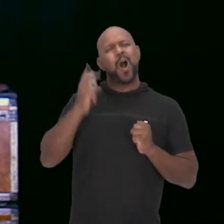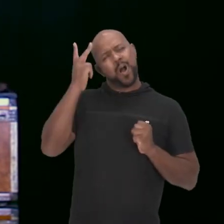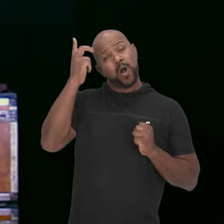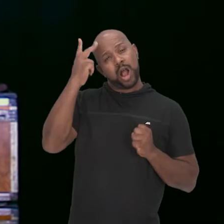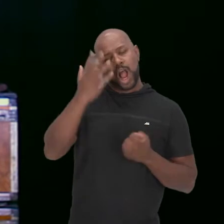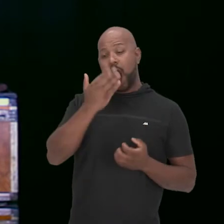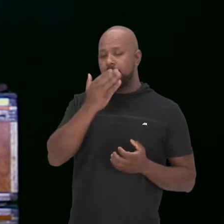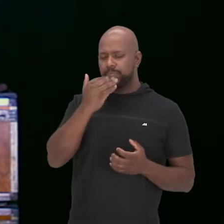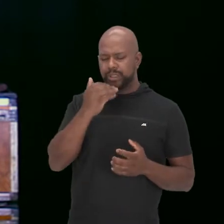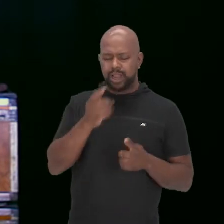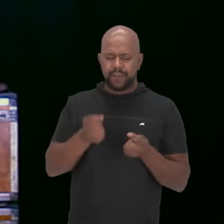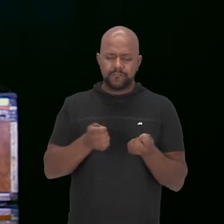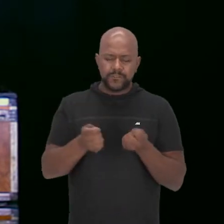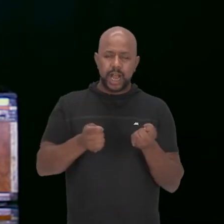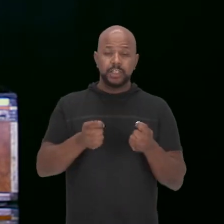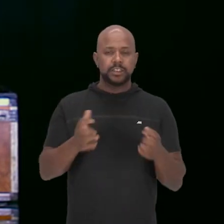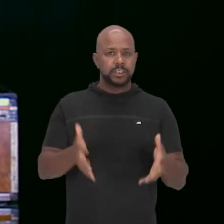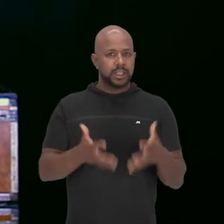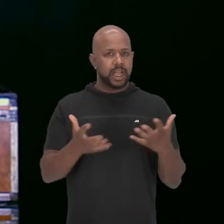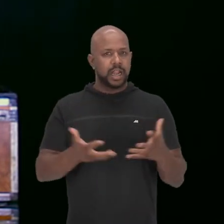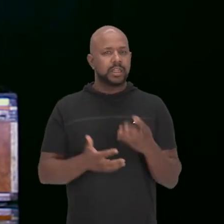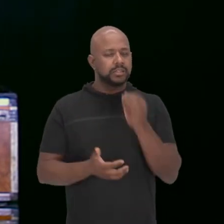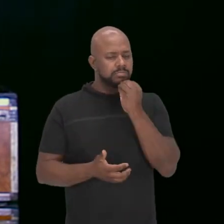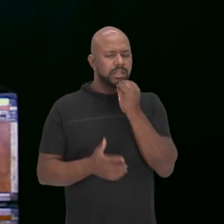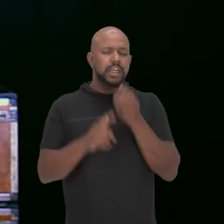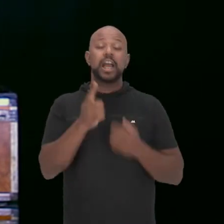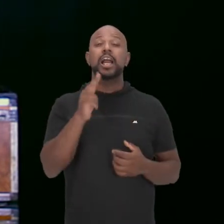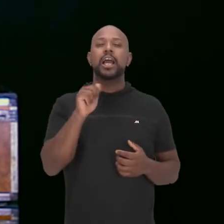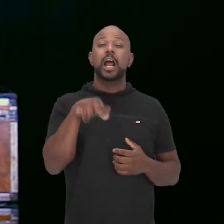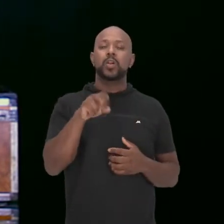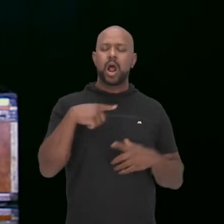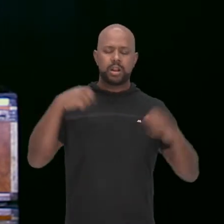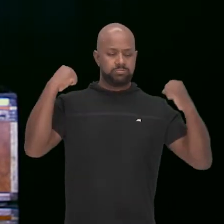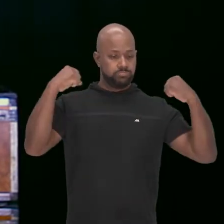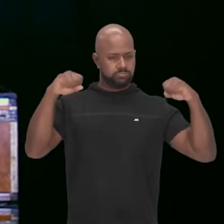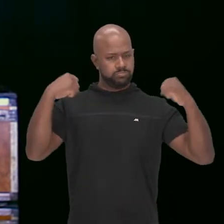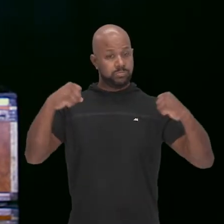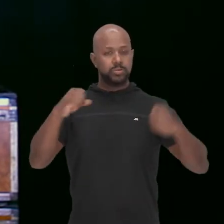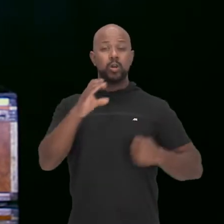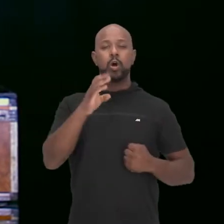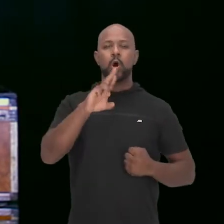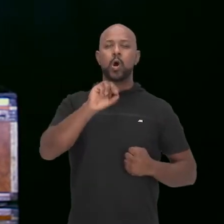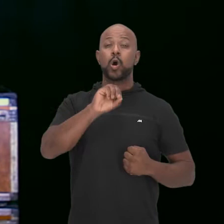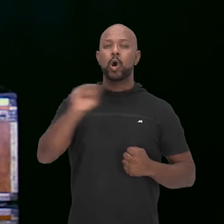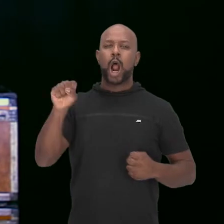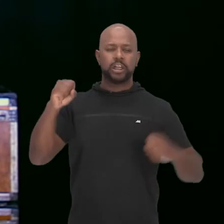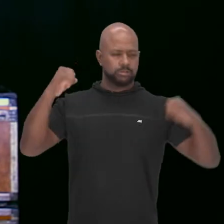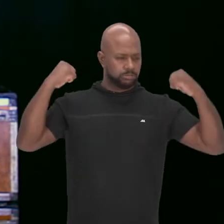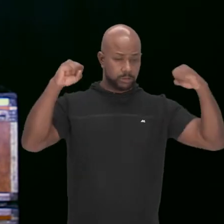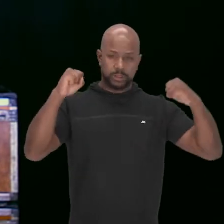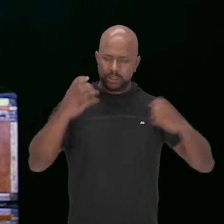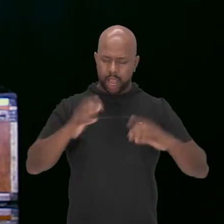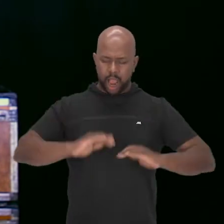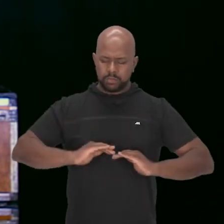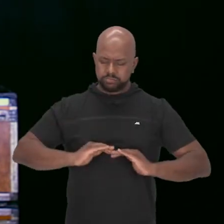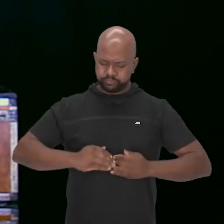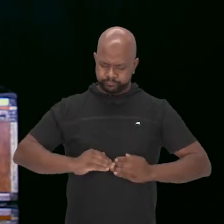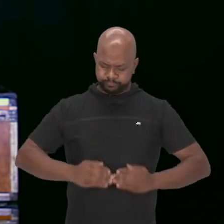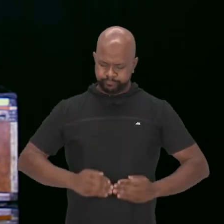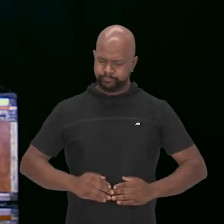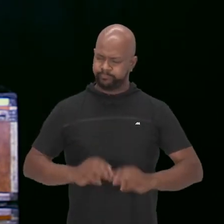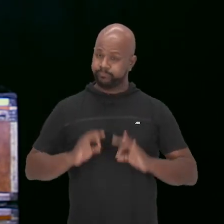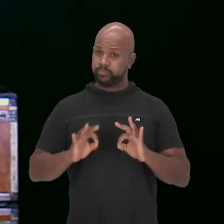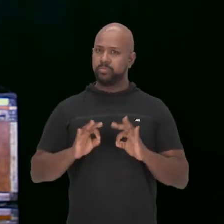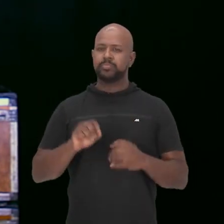curte uma comida light, uma salada, porque não uma granola, uma academia, um crossfit e quer um abdômen mais